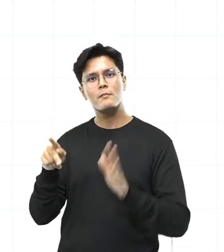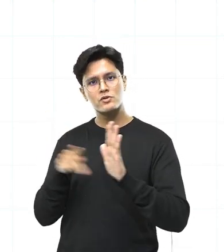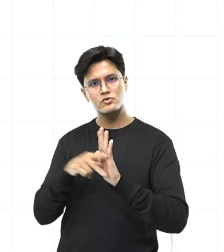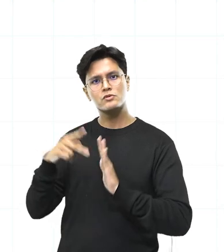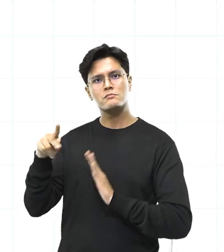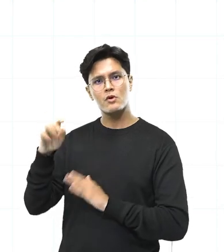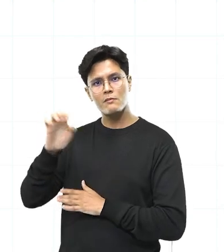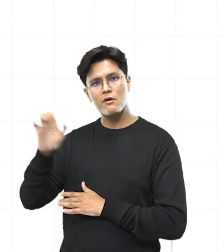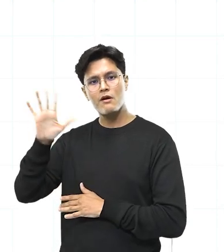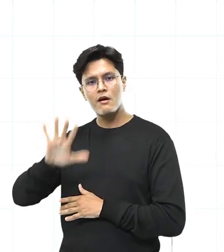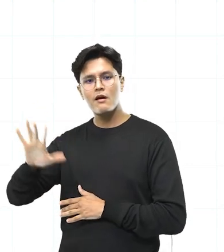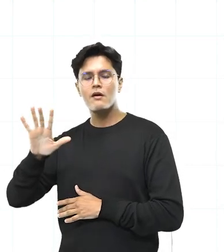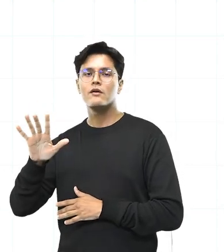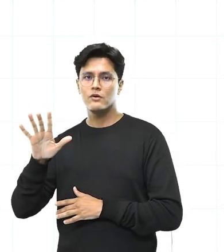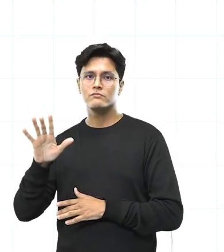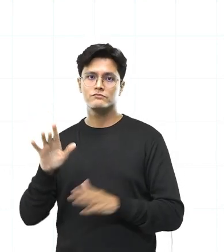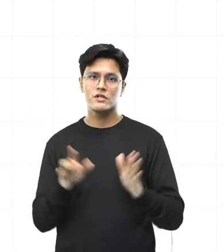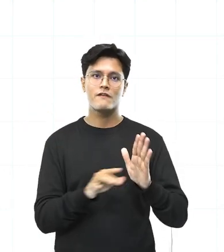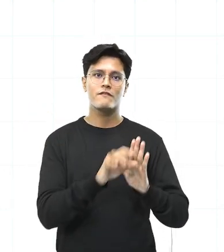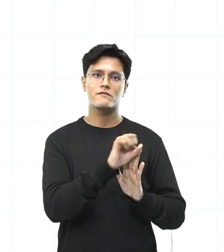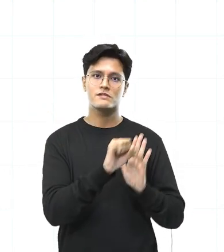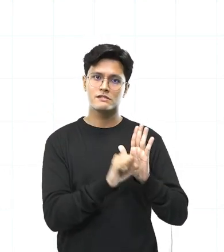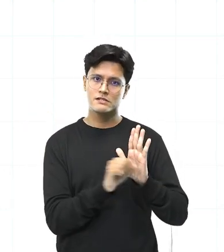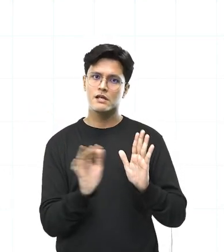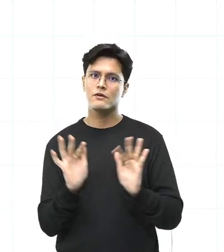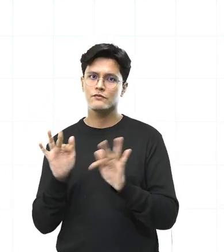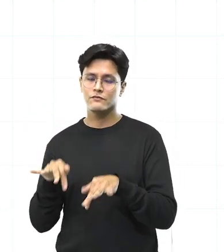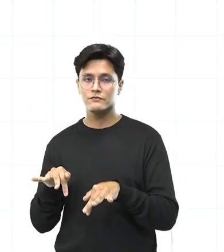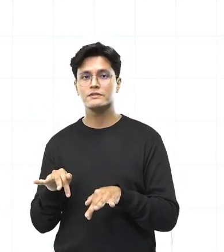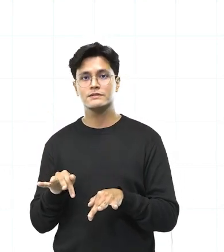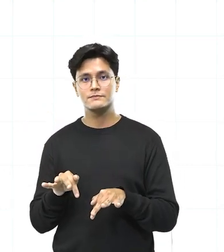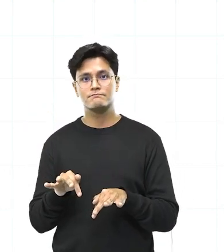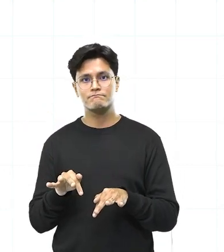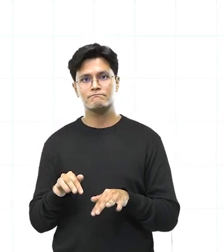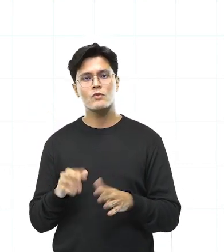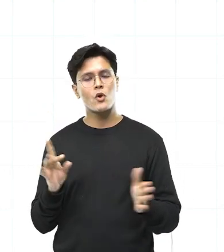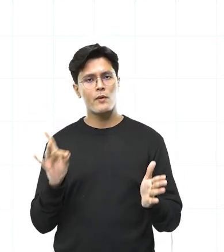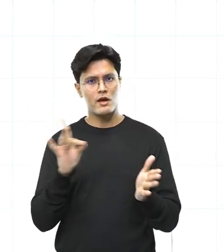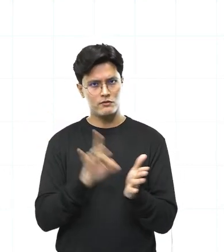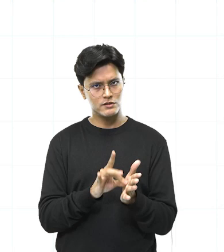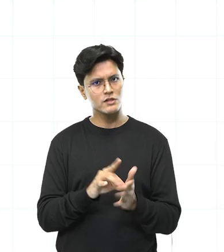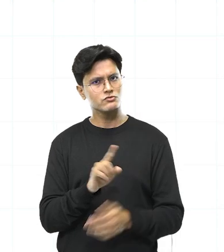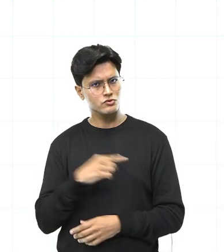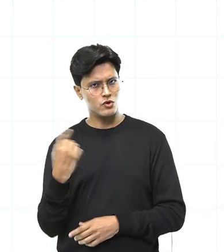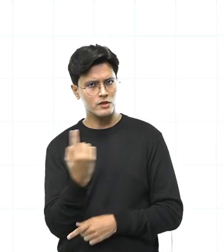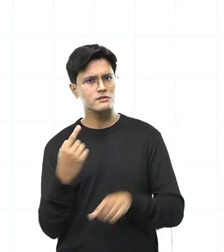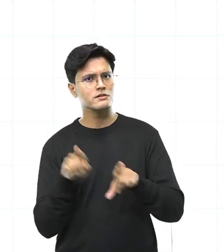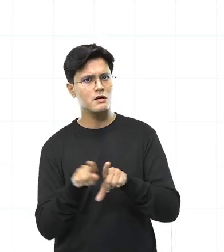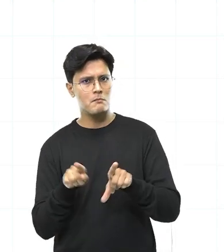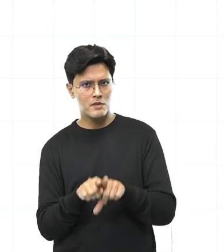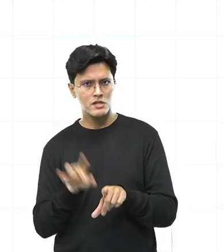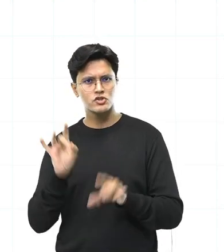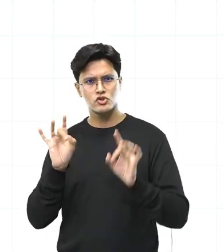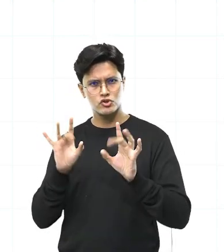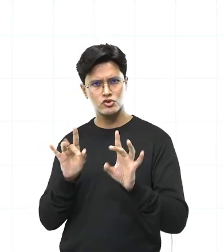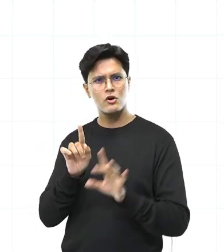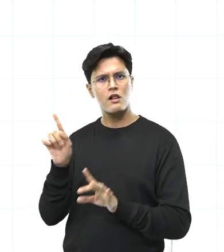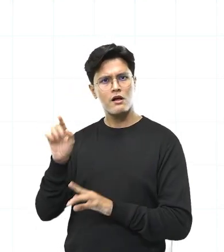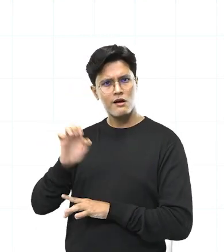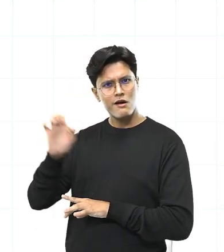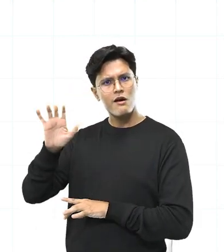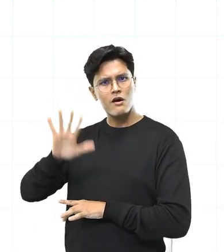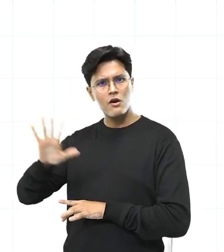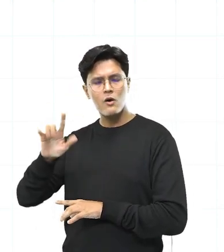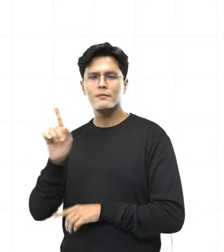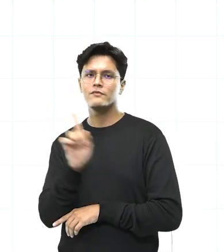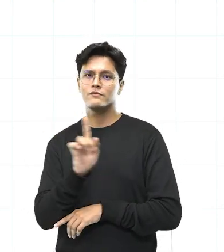né? Não só aí no mundo afora, uma realidade nossa, né? Do Amazonas também. Nós estamos